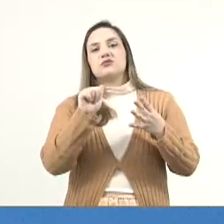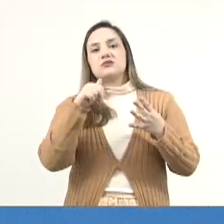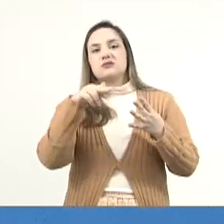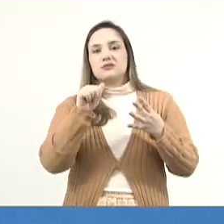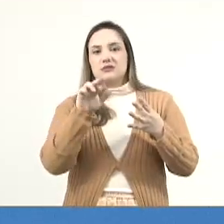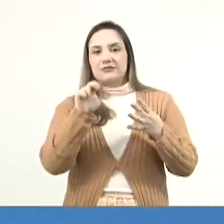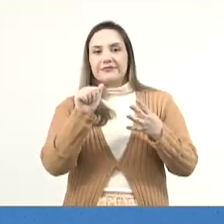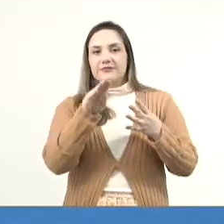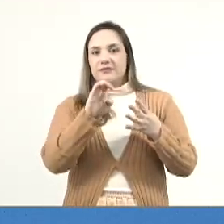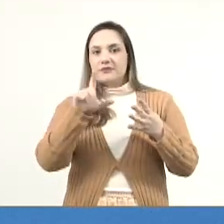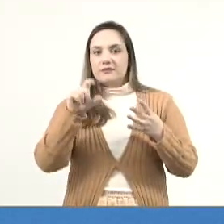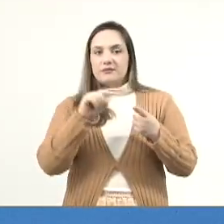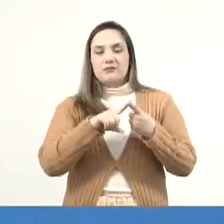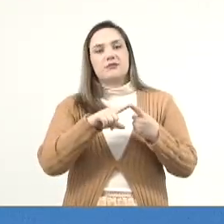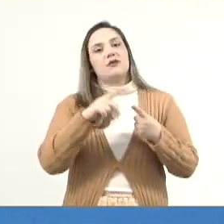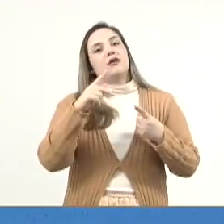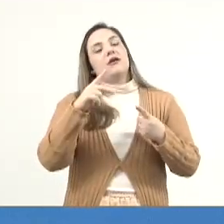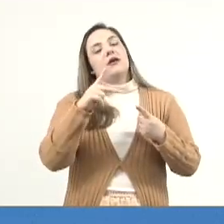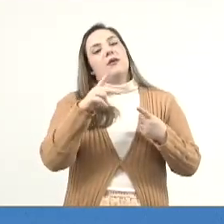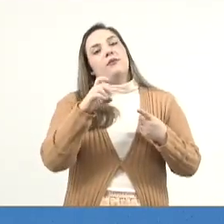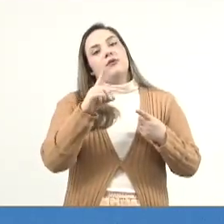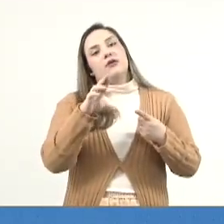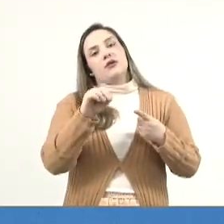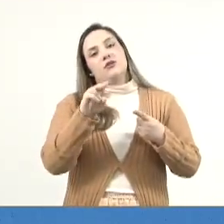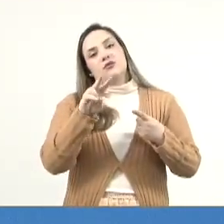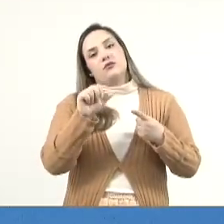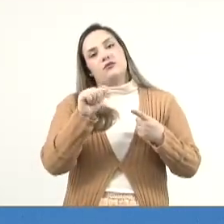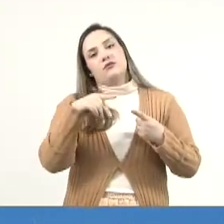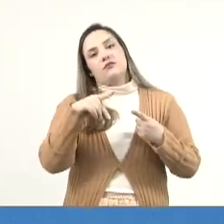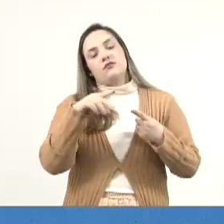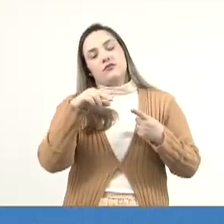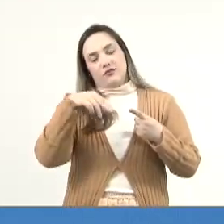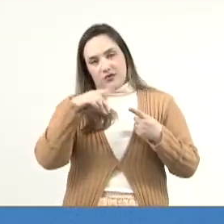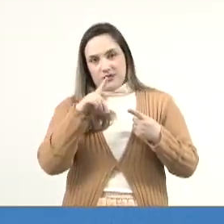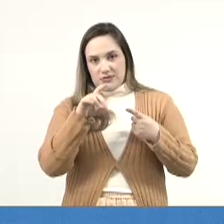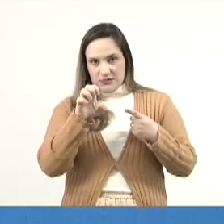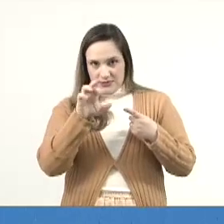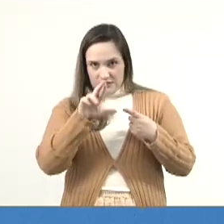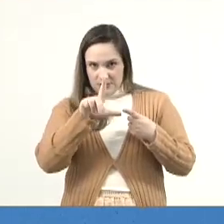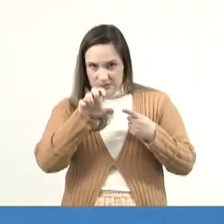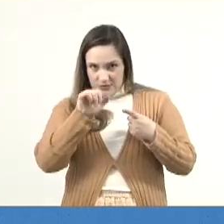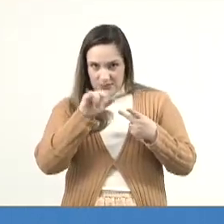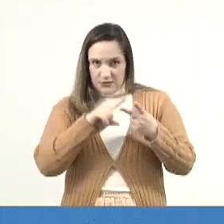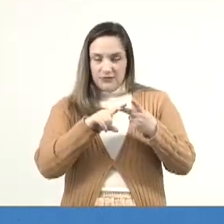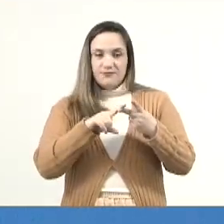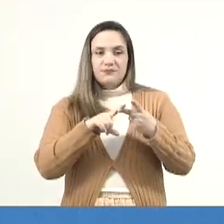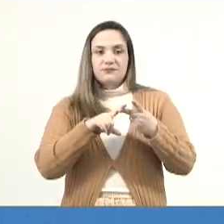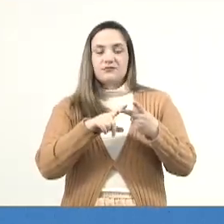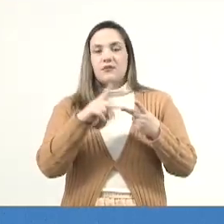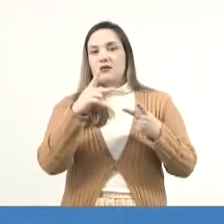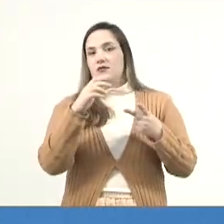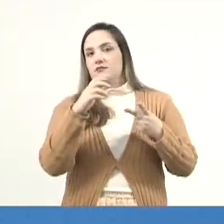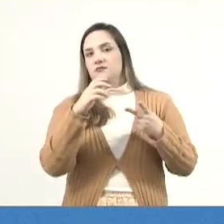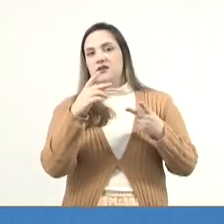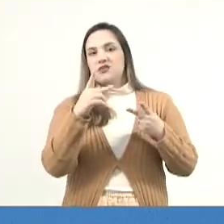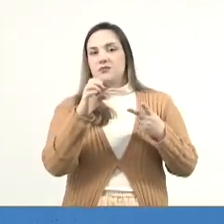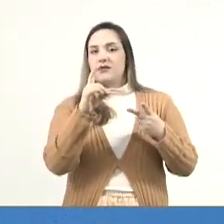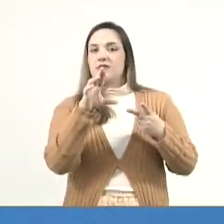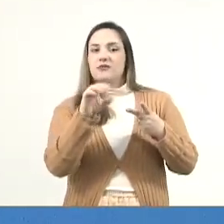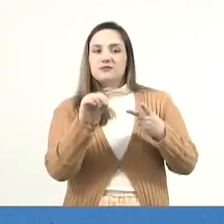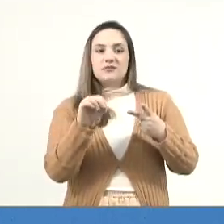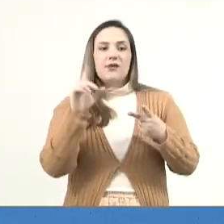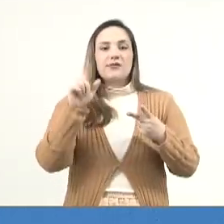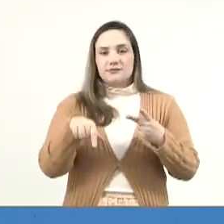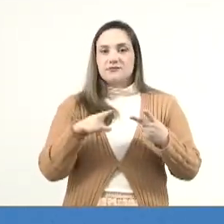Rabelo Pedro Paulo Vanderlei e Ricardo Wagner Pedro Machado Filho pelo lanamento do